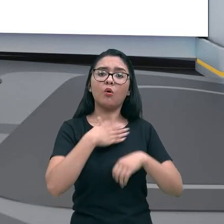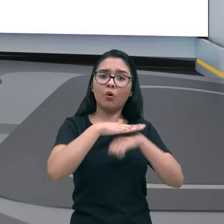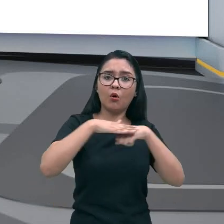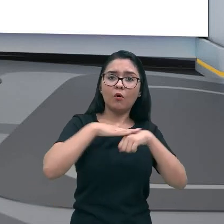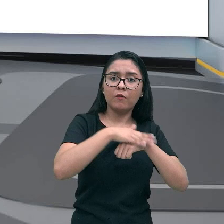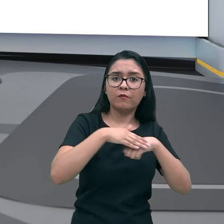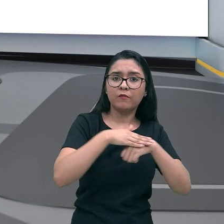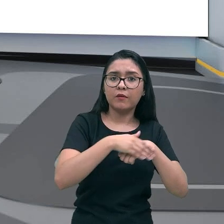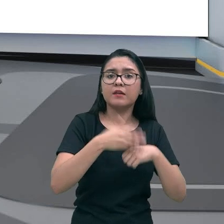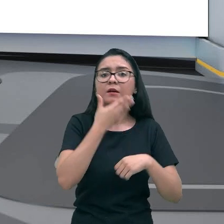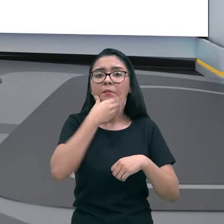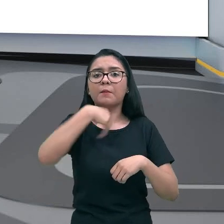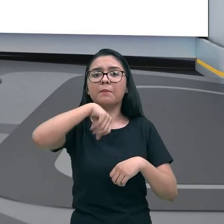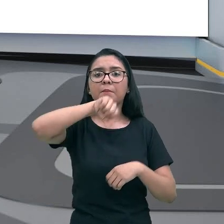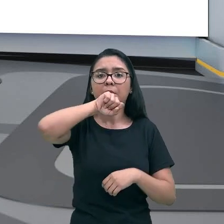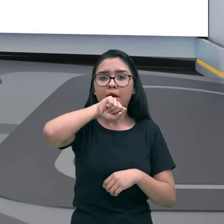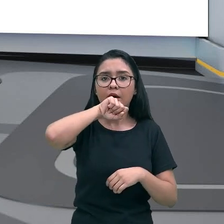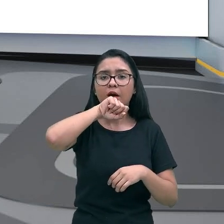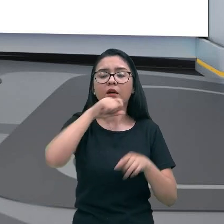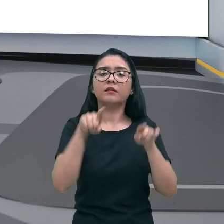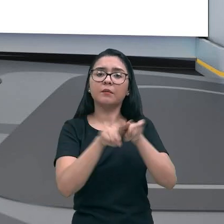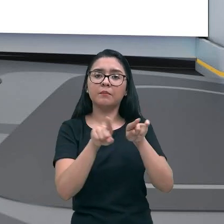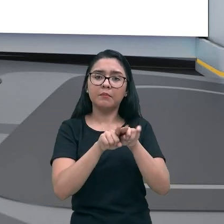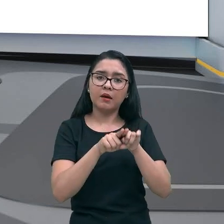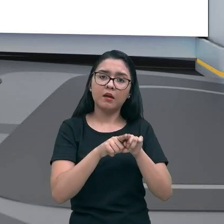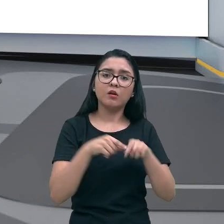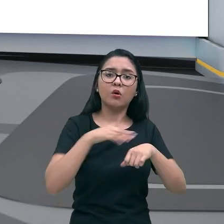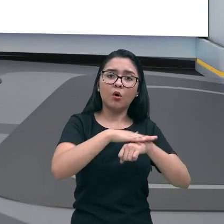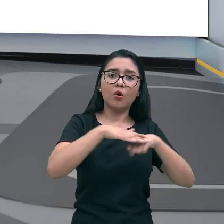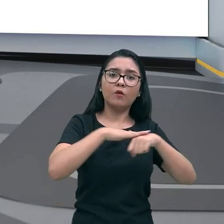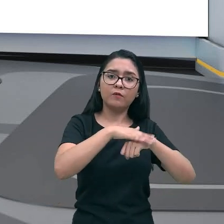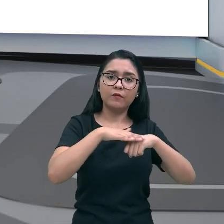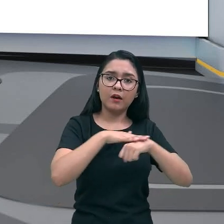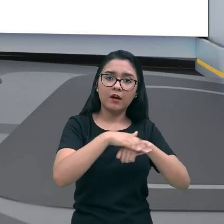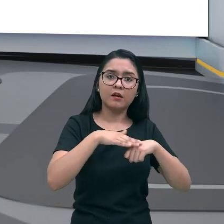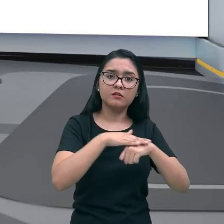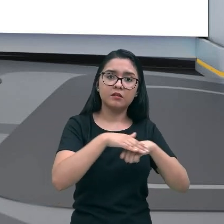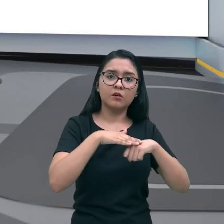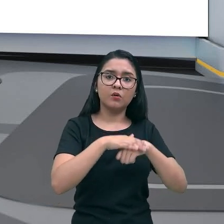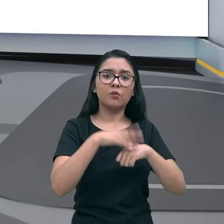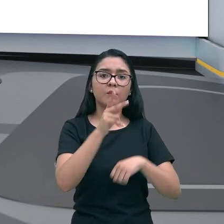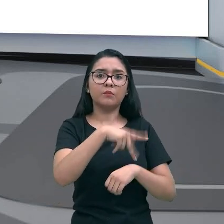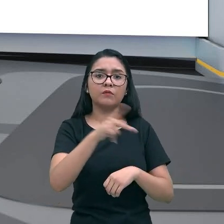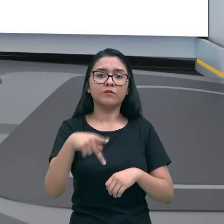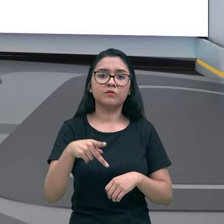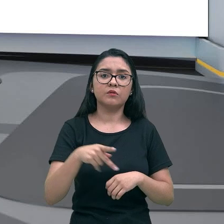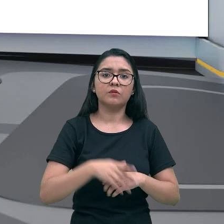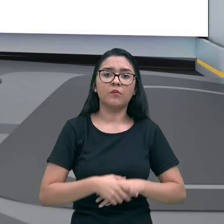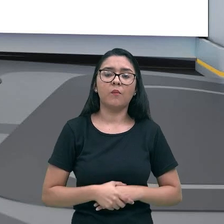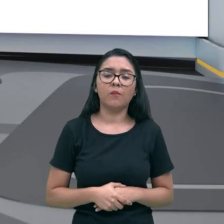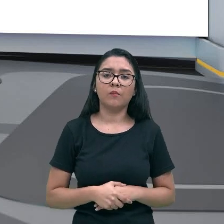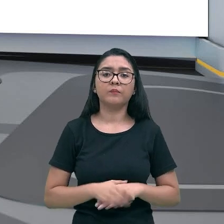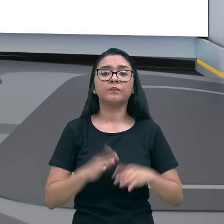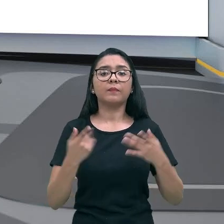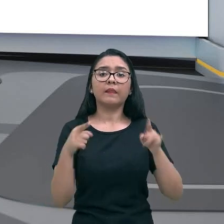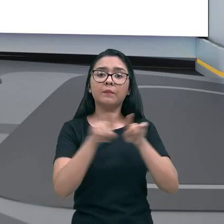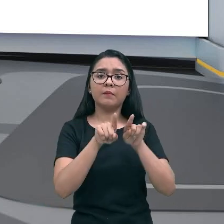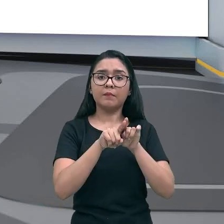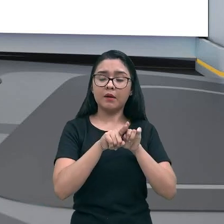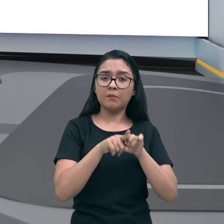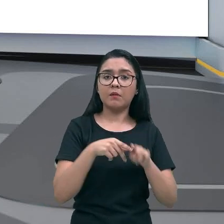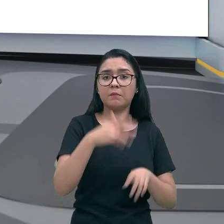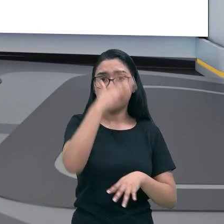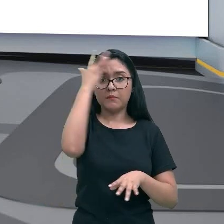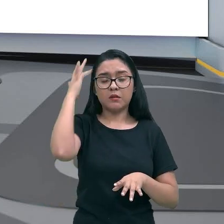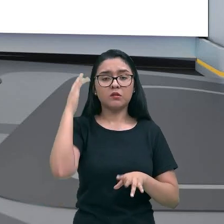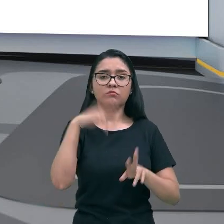repente com algum professor que você se sinta mais à vontade para conversar. Uma pessoa que você tenha, como a Joyce falou, como referência. Então, é